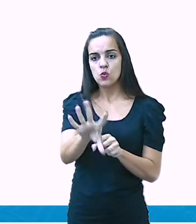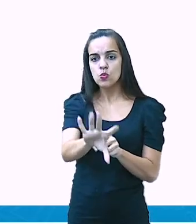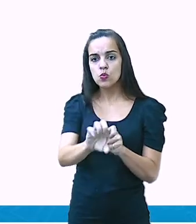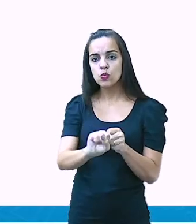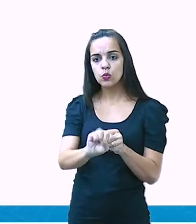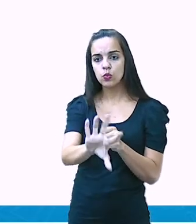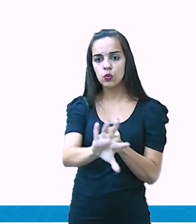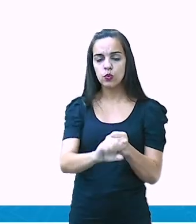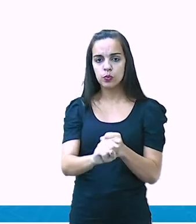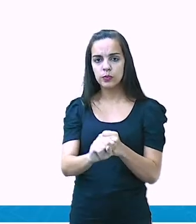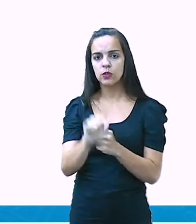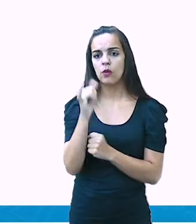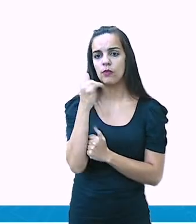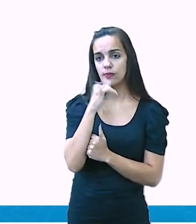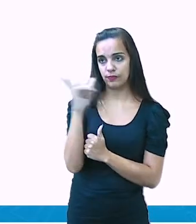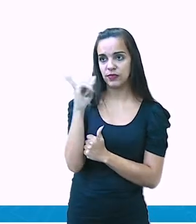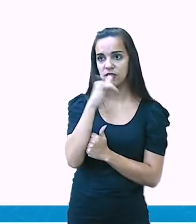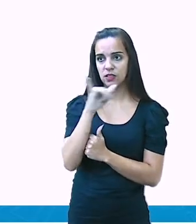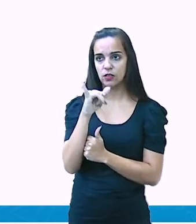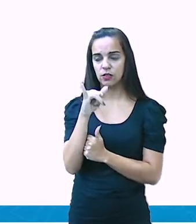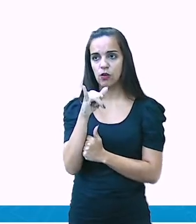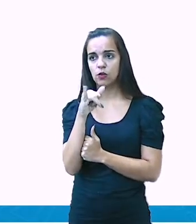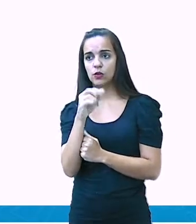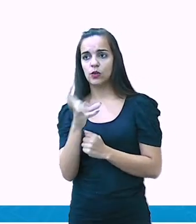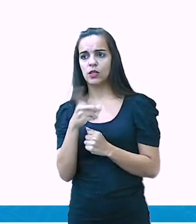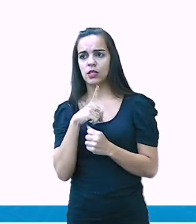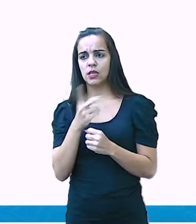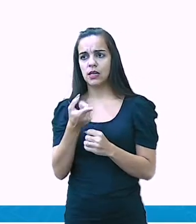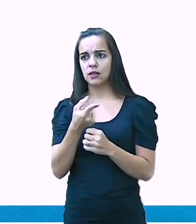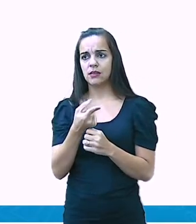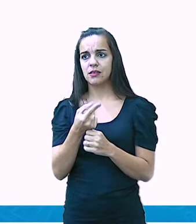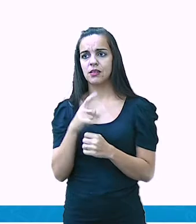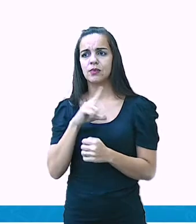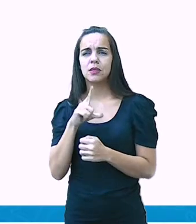absorvendo energia e